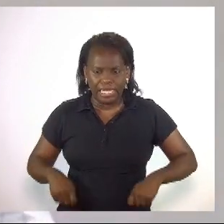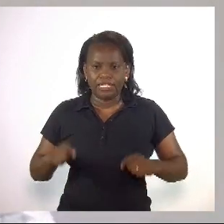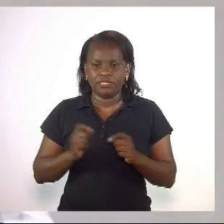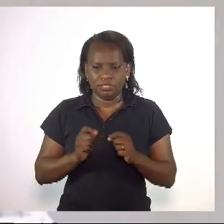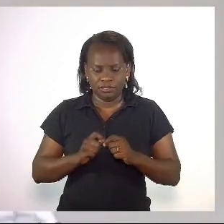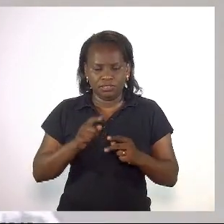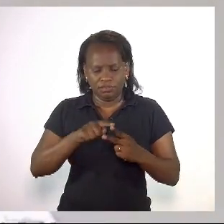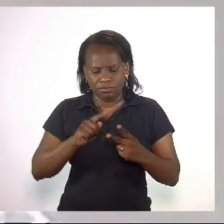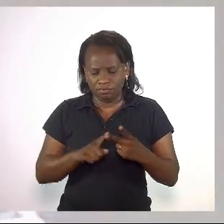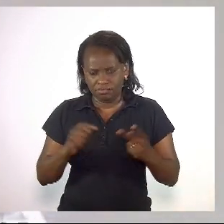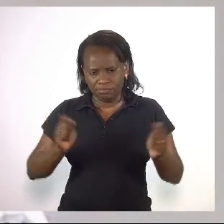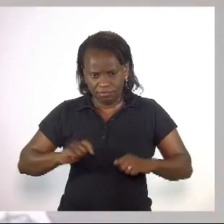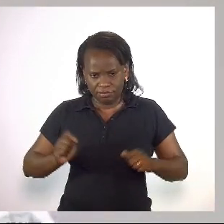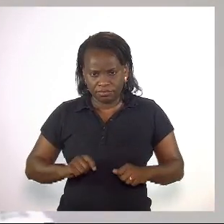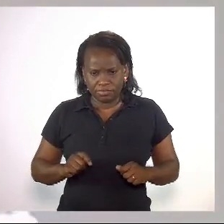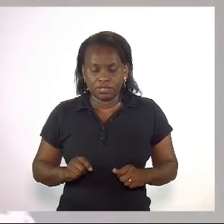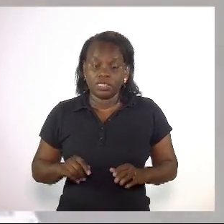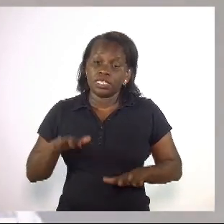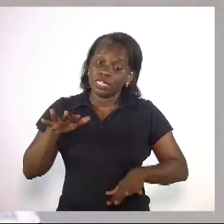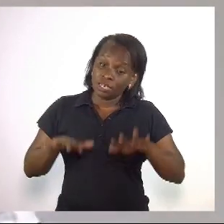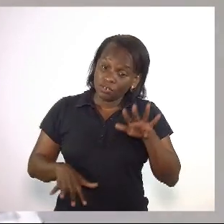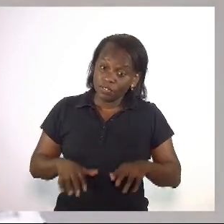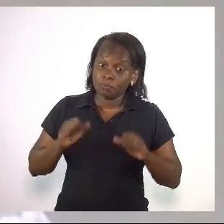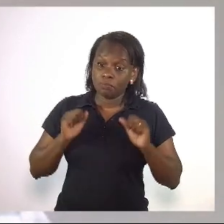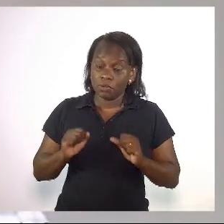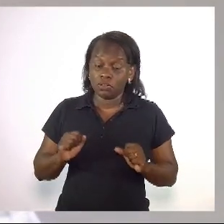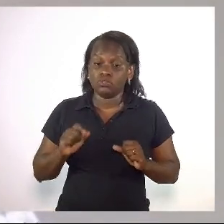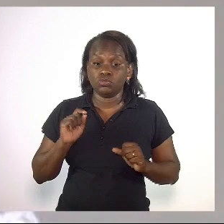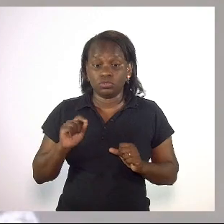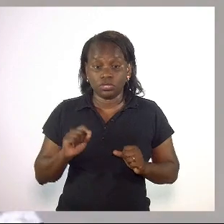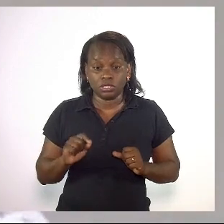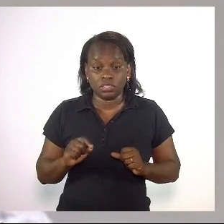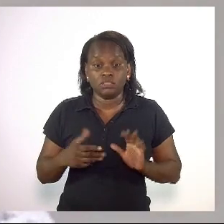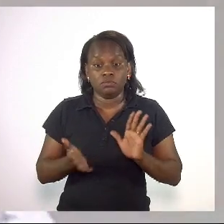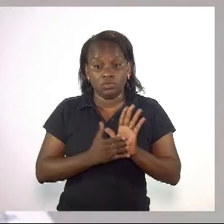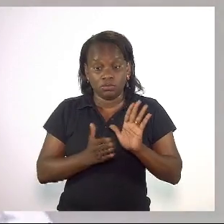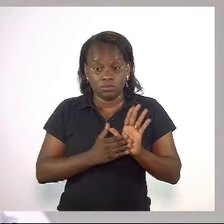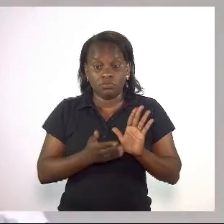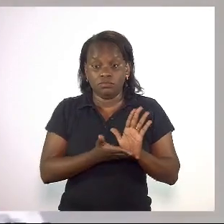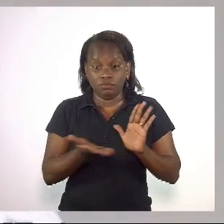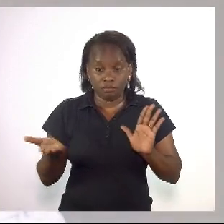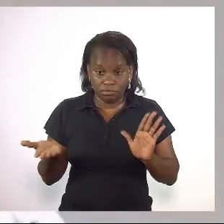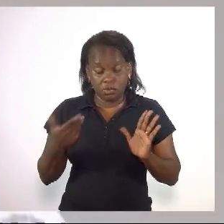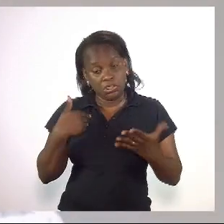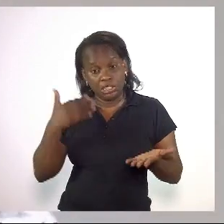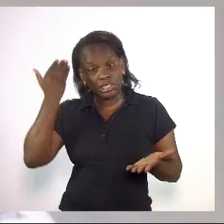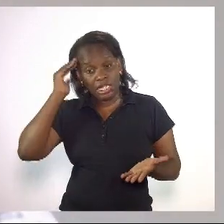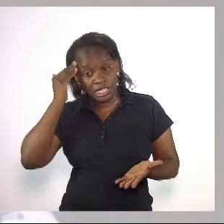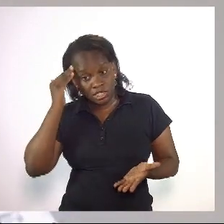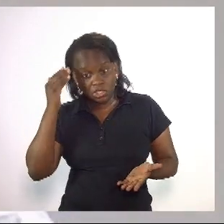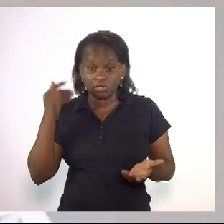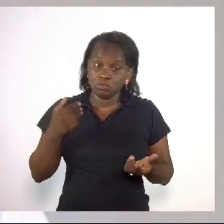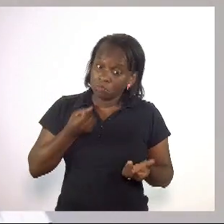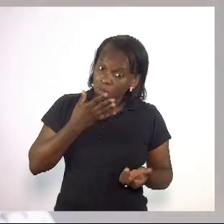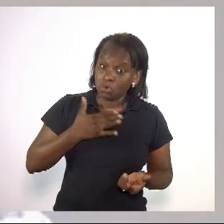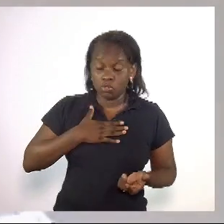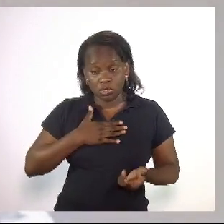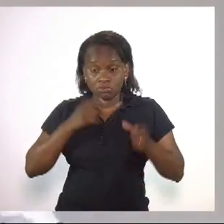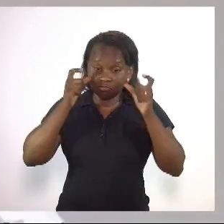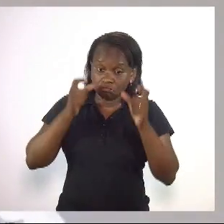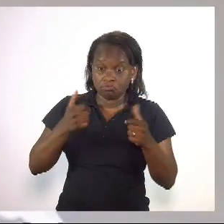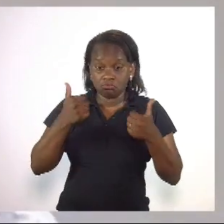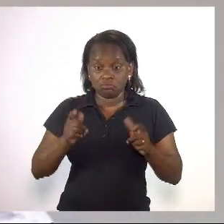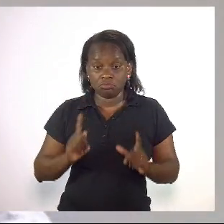serem postas, talvez, nesse caso, eu proporia aos senhores, se os senhores entenderem interessante, que